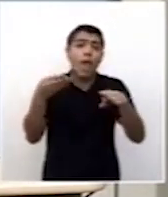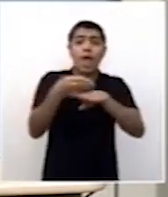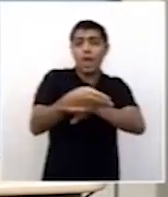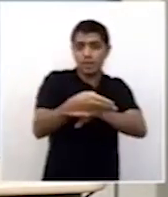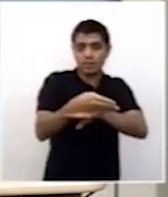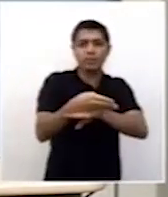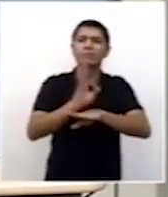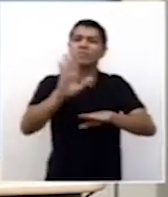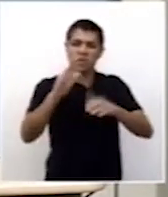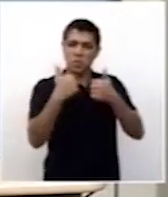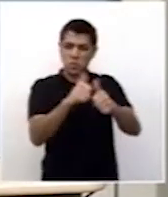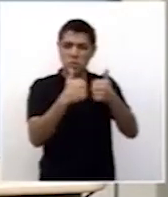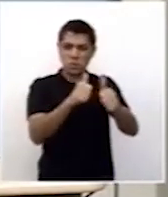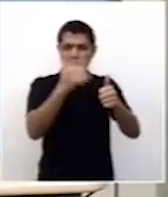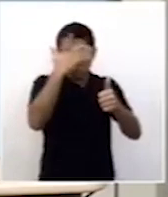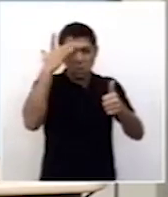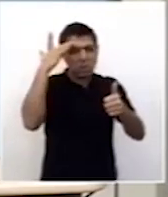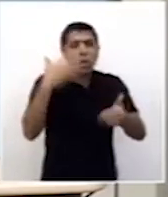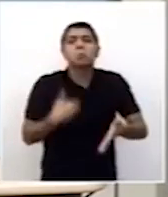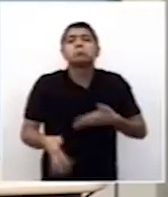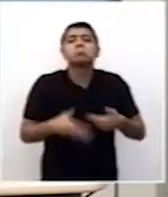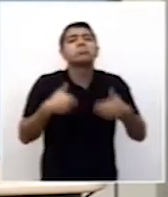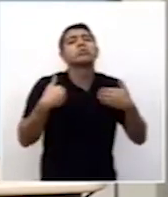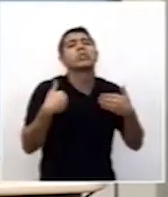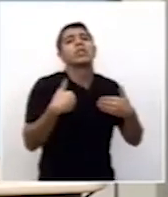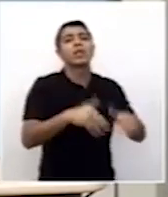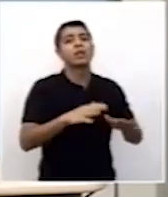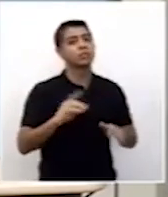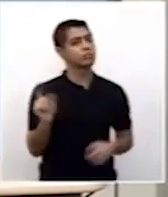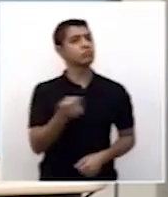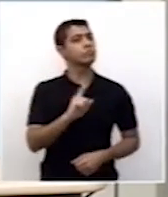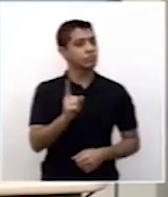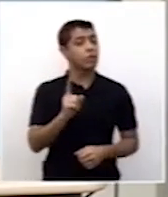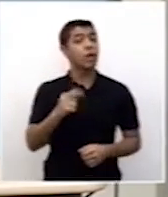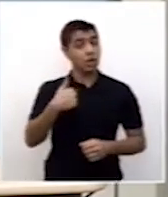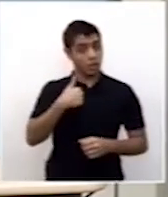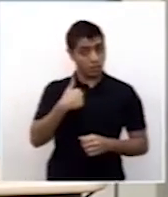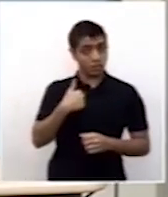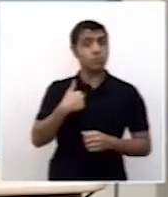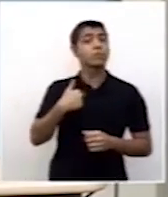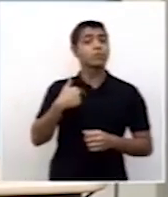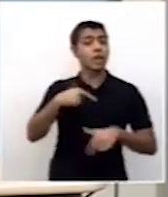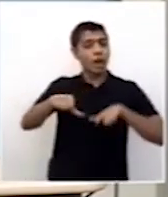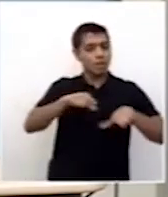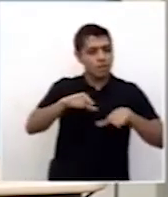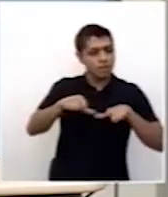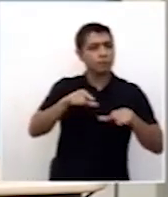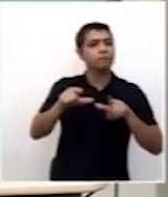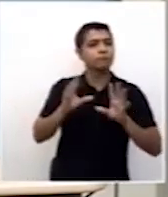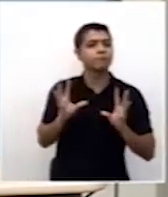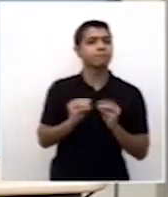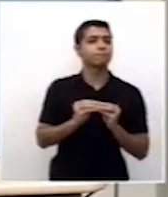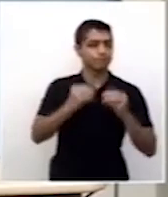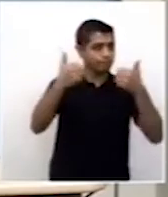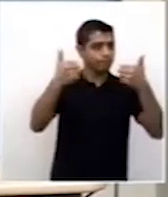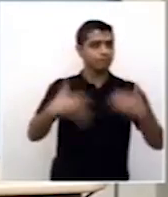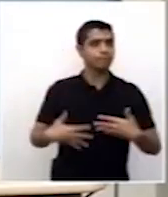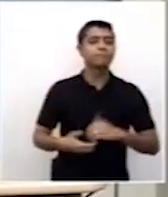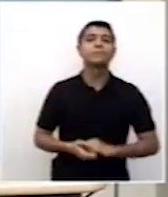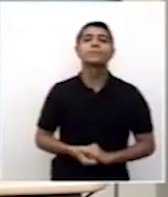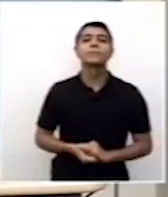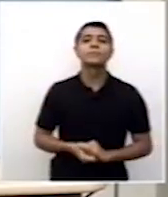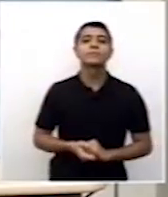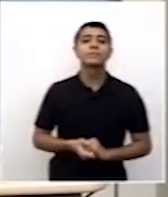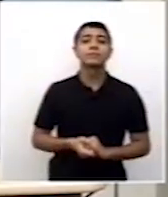capricho dos passageiros. Não posso dar aqui mais do que alguns extratos do meu trabalho. Artigo